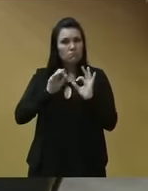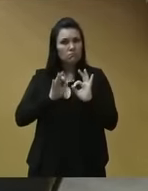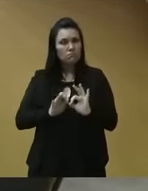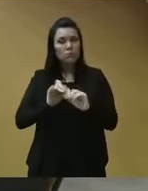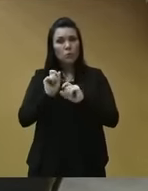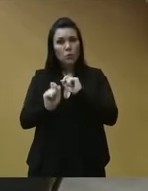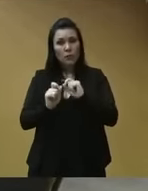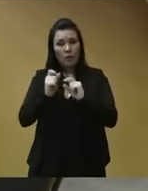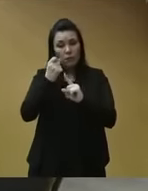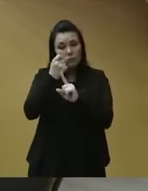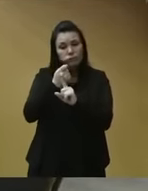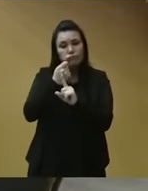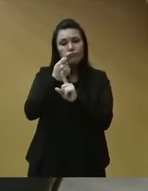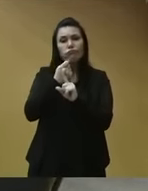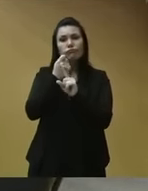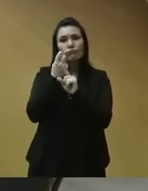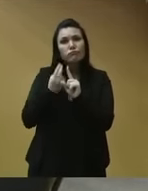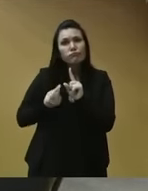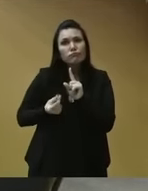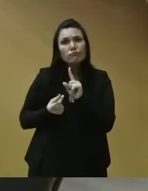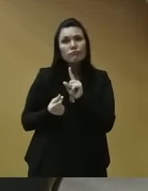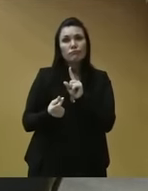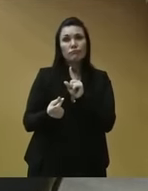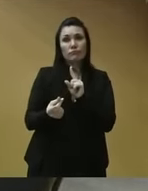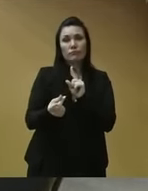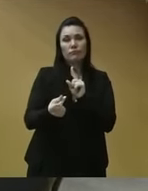a lutar permanentemente